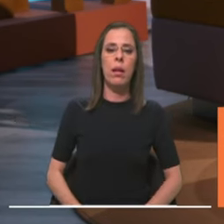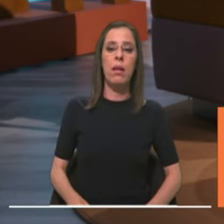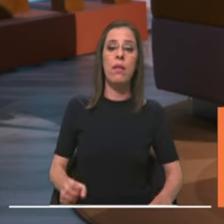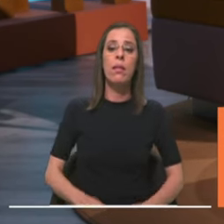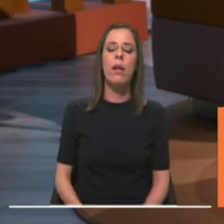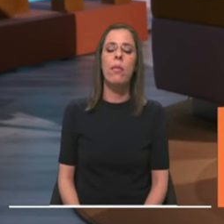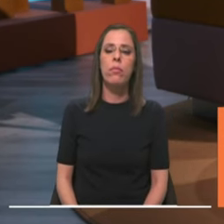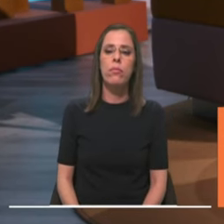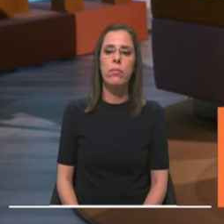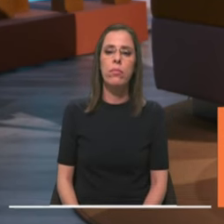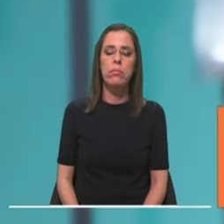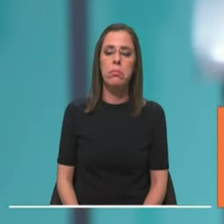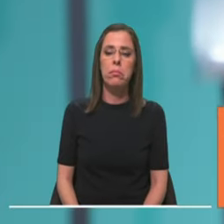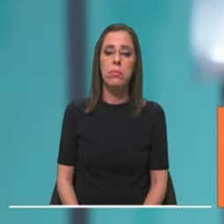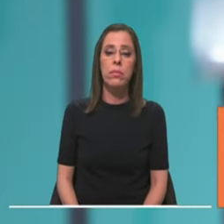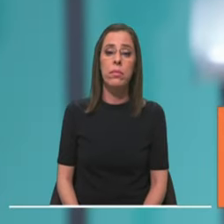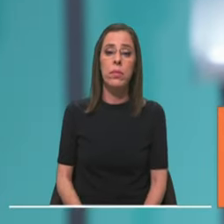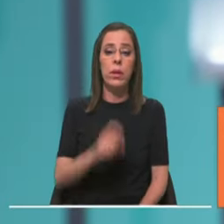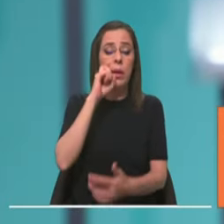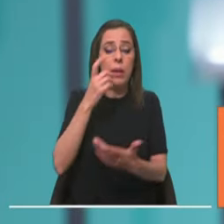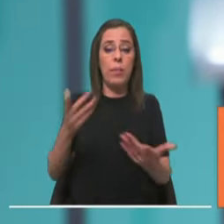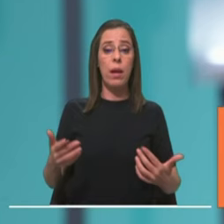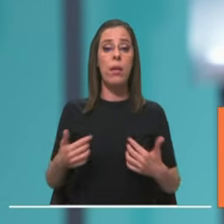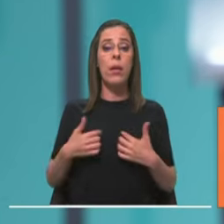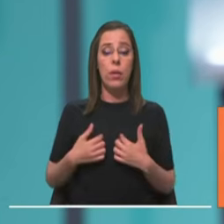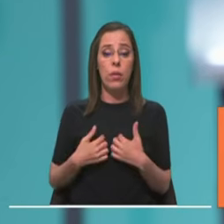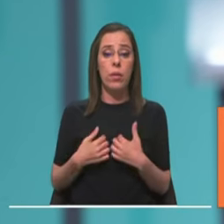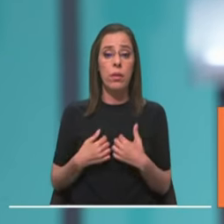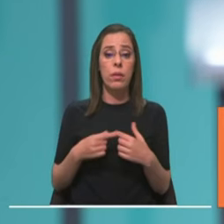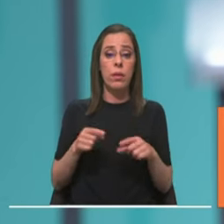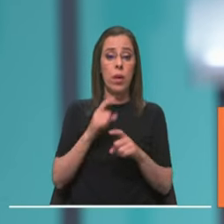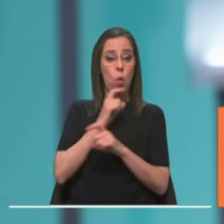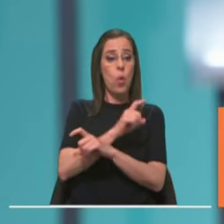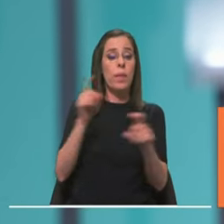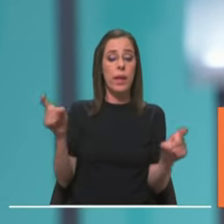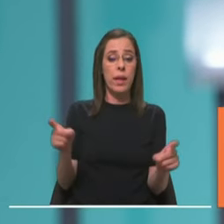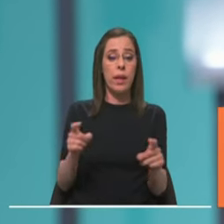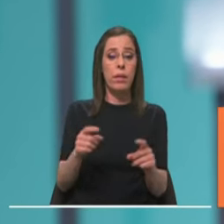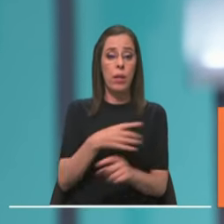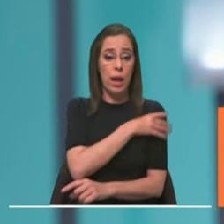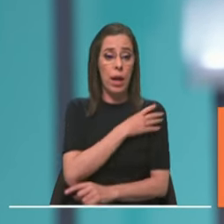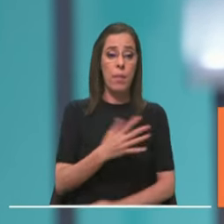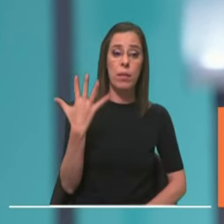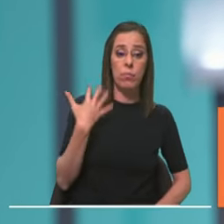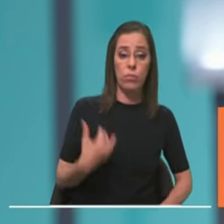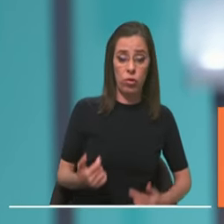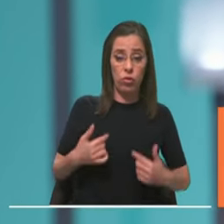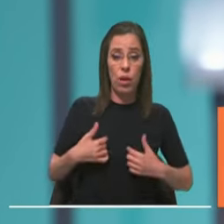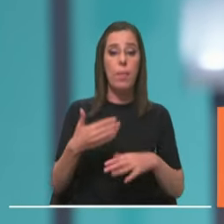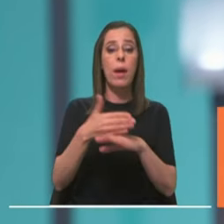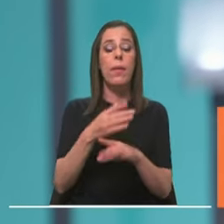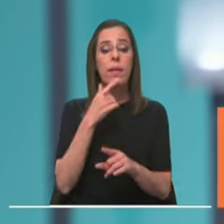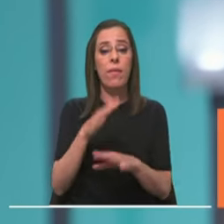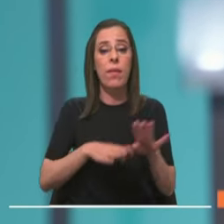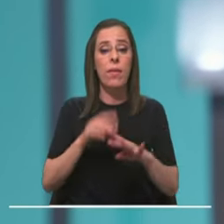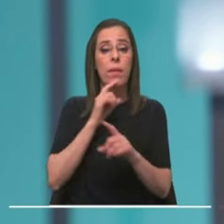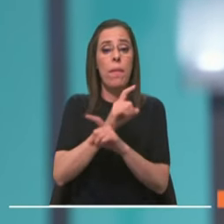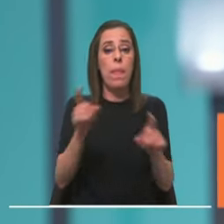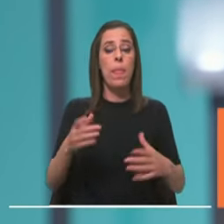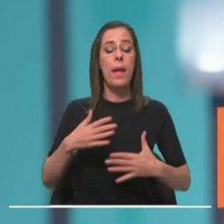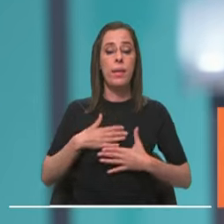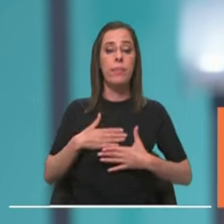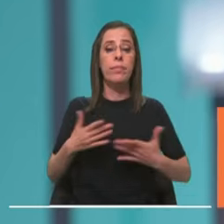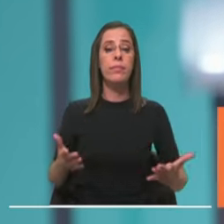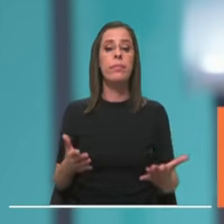Nada? Não, não fiquei arrependido porque, repare, eu até, quando esse meu comandante me chama ao gabinete e diz que vai fazer esse comunicado, isso para mim